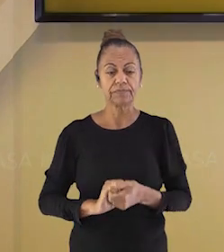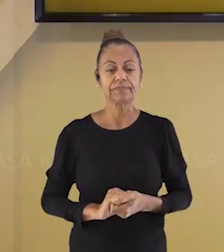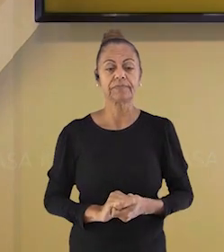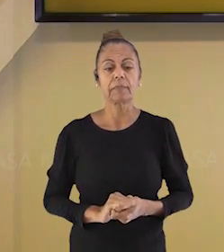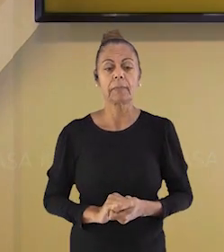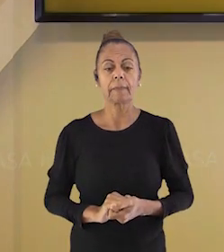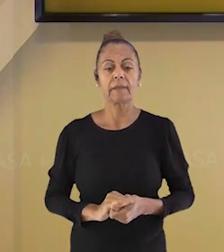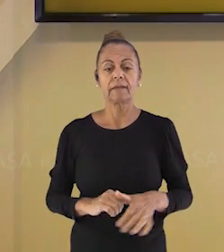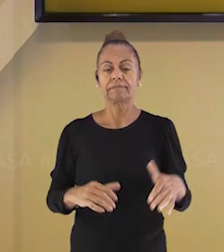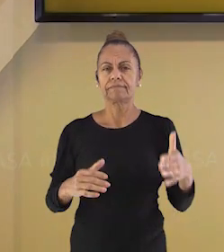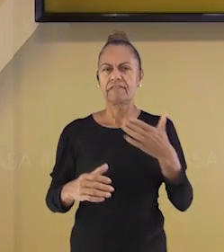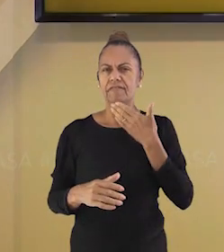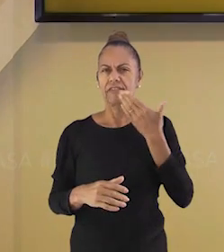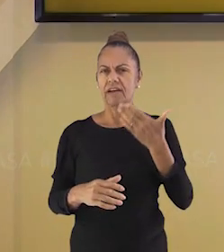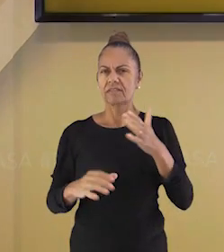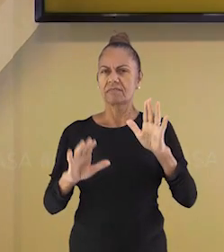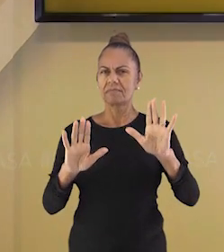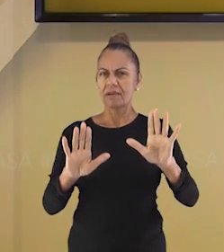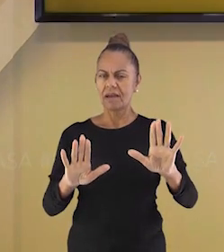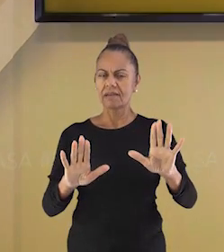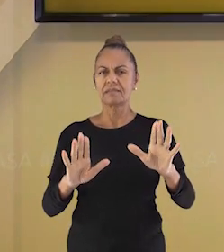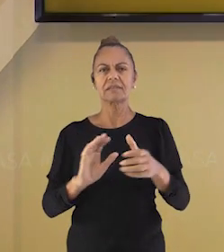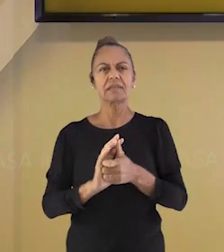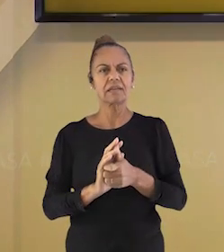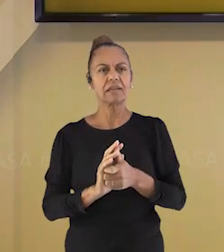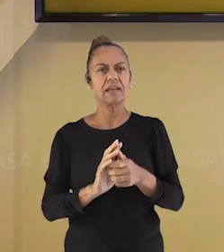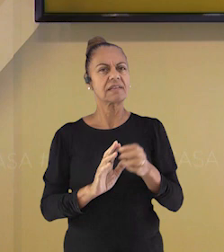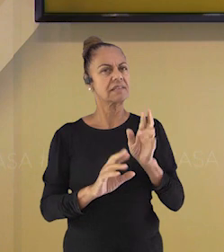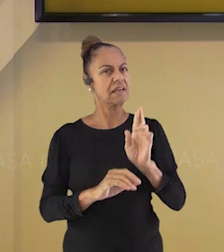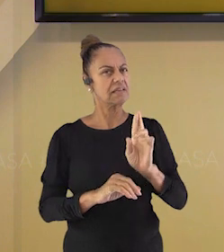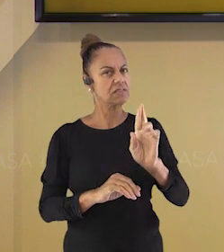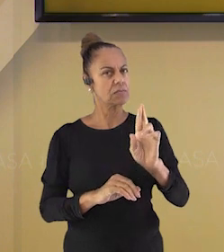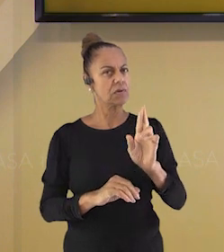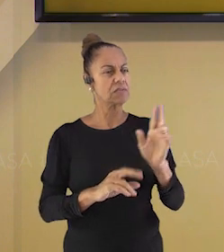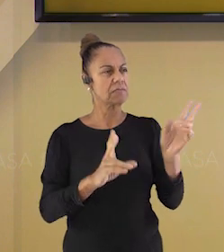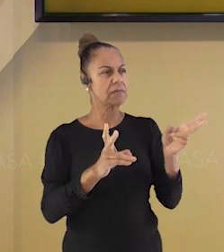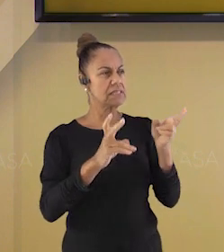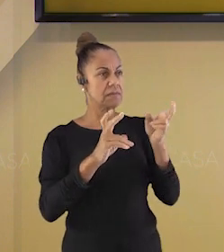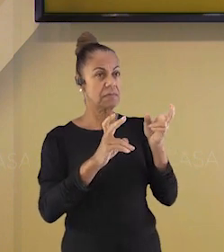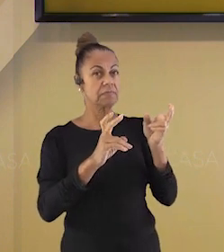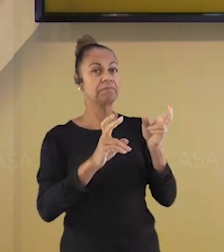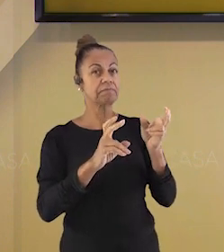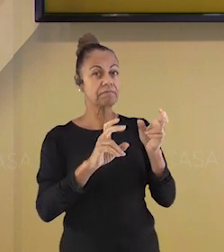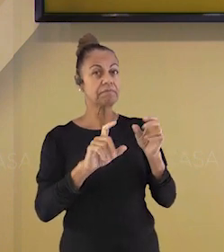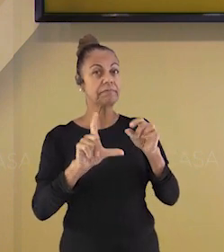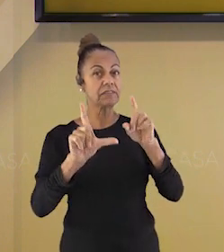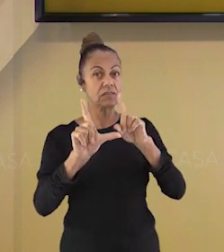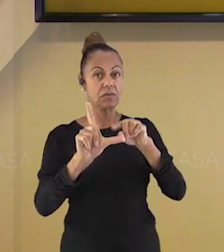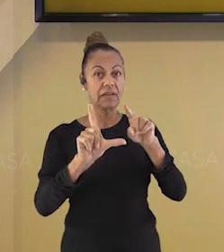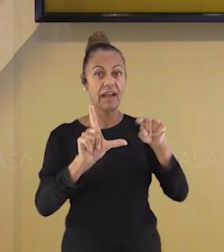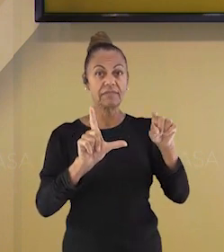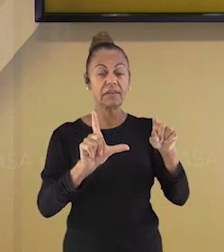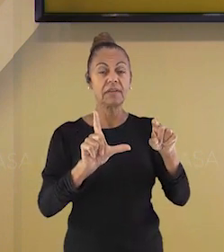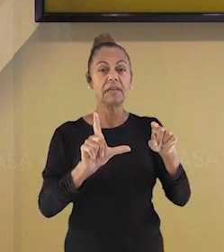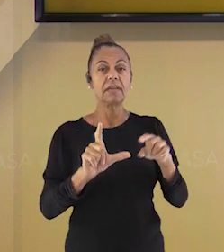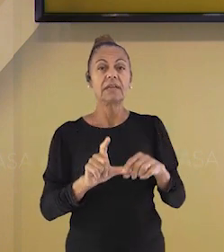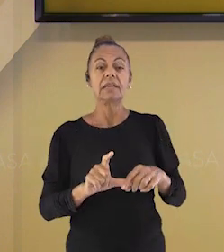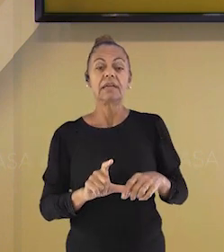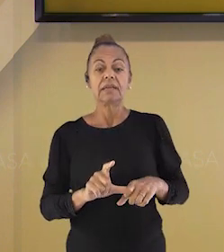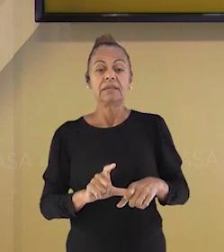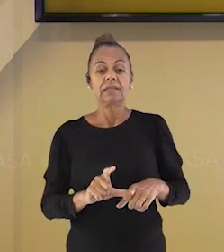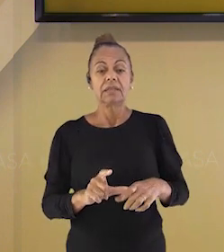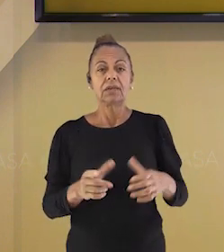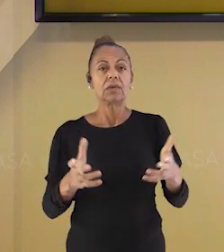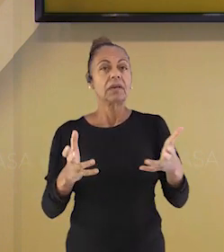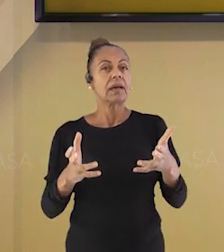Fácil, não foi? Mas diante desses resultados ilusórios, claro, que vimos no gráfico, quero chamar mais